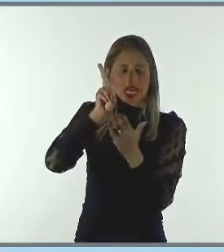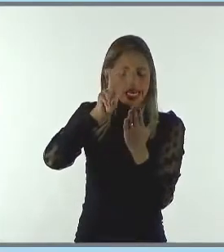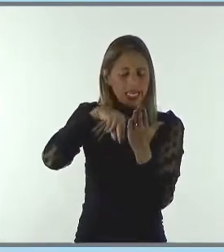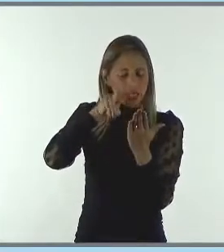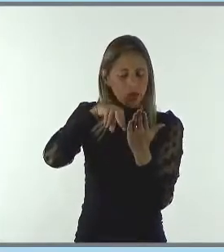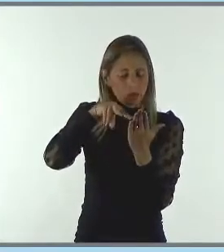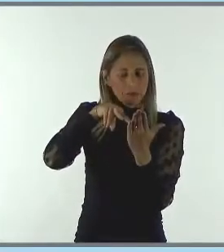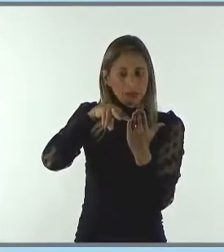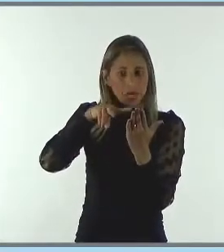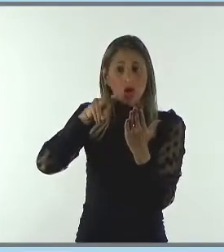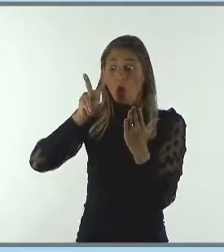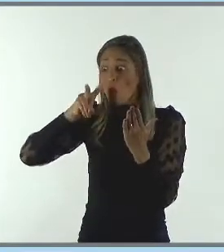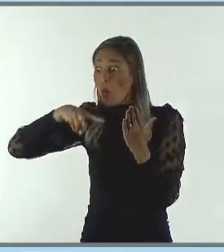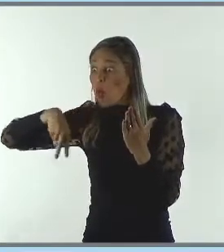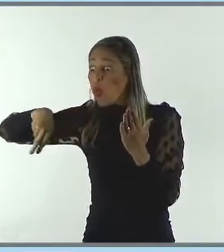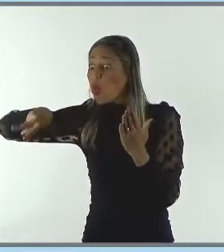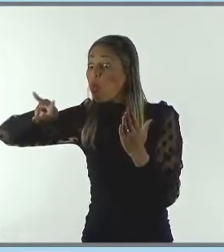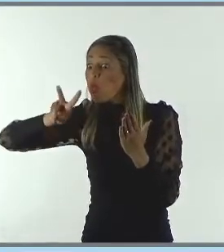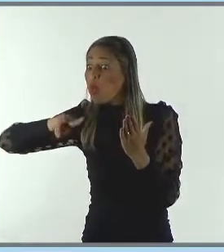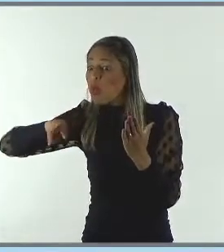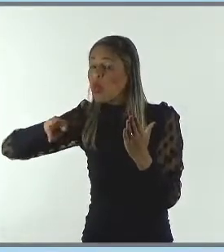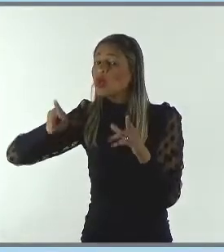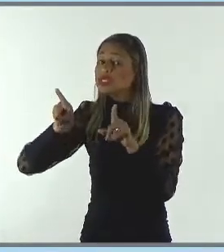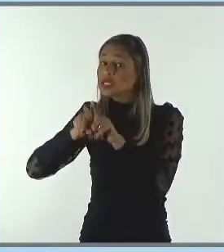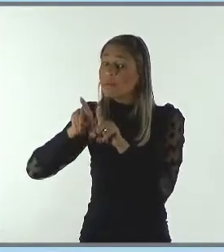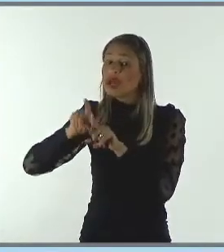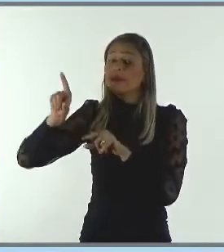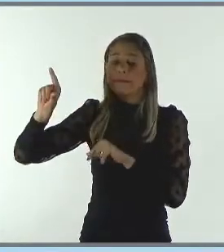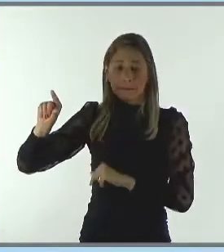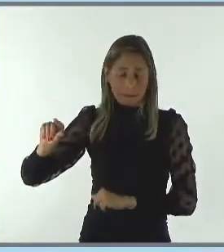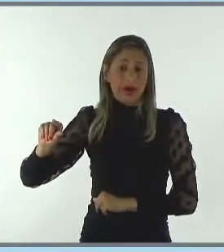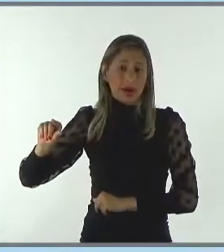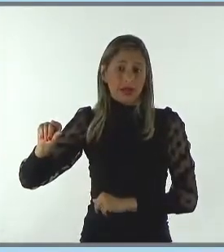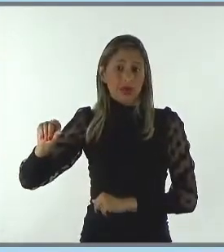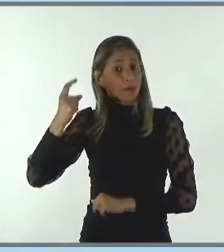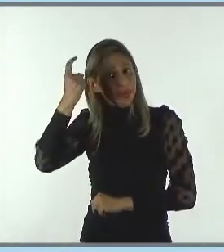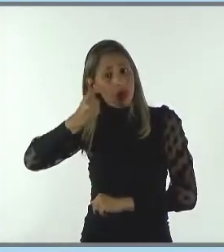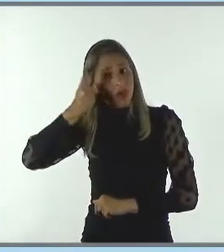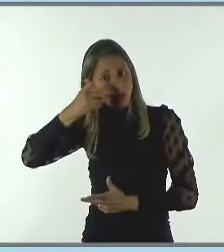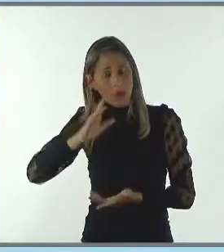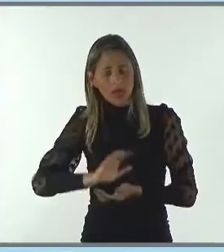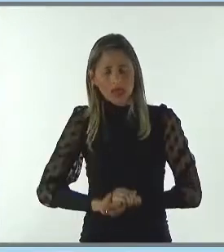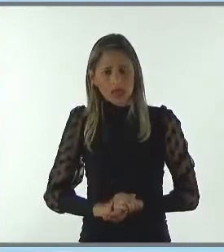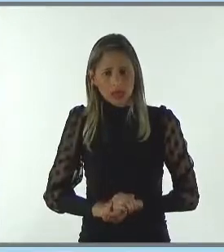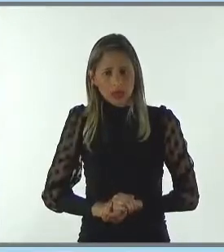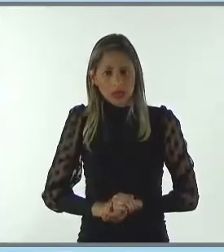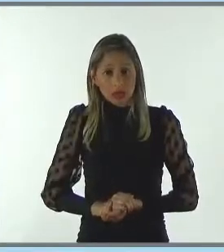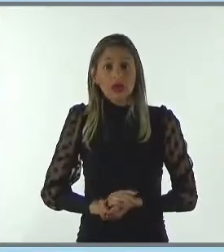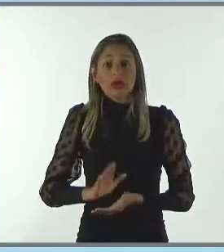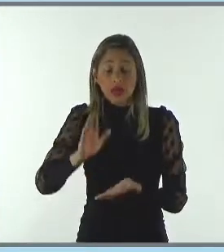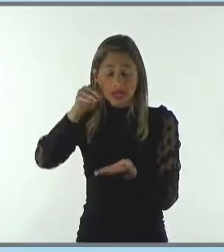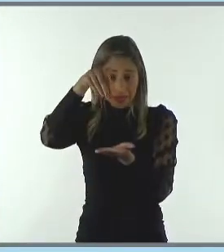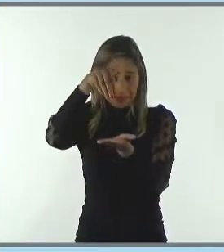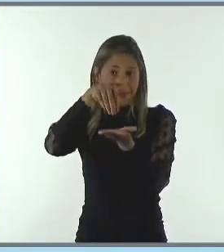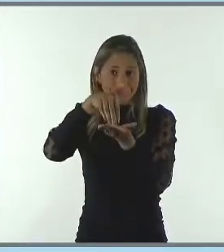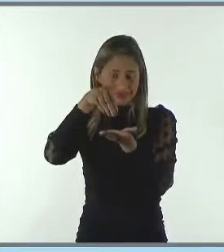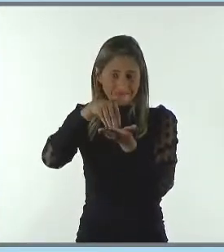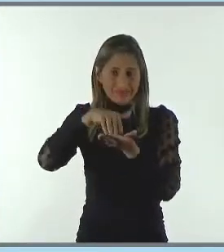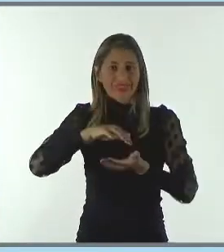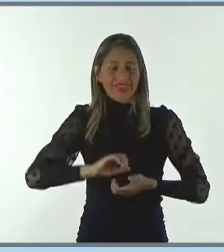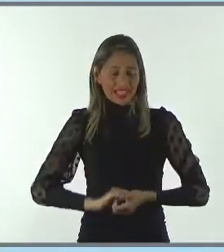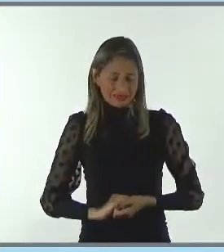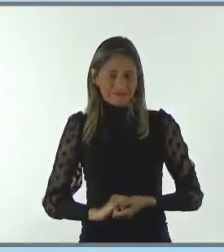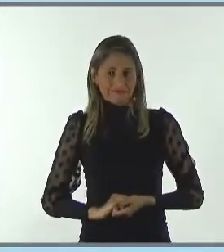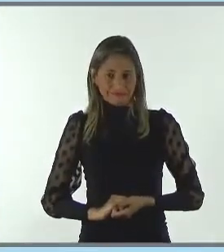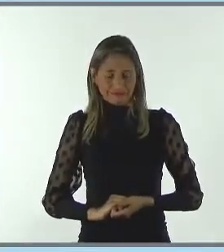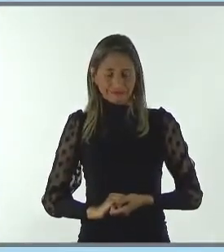e livros lidos na sua íntegra, um número também bastante preocupante. E, por fim, o livro de maior